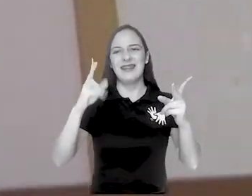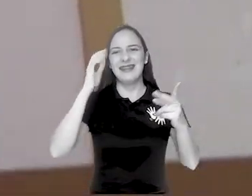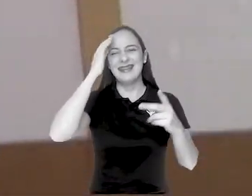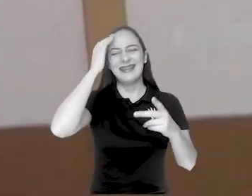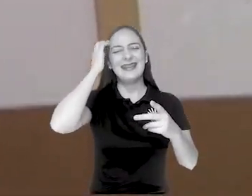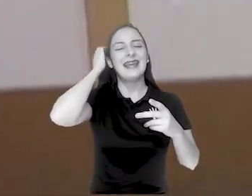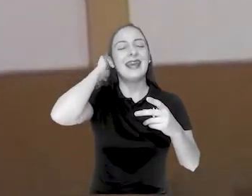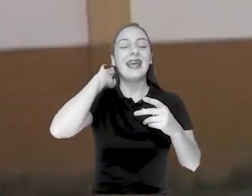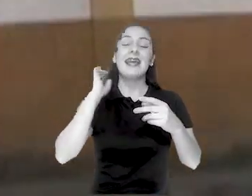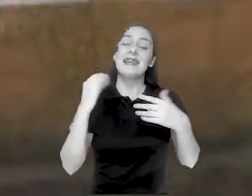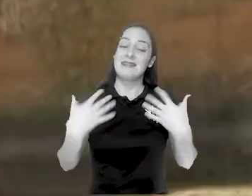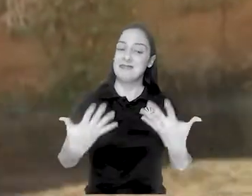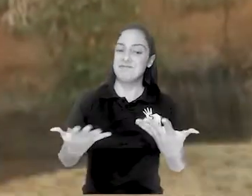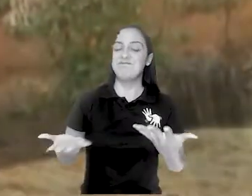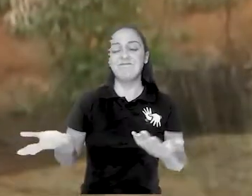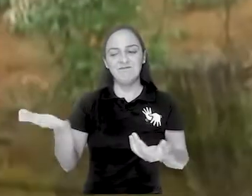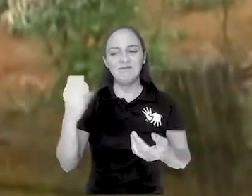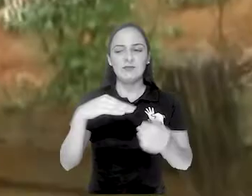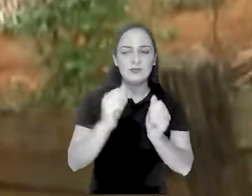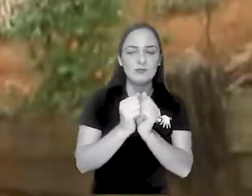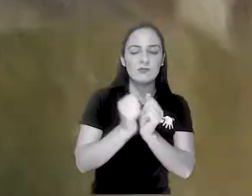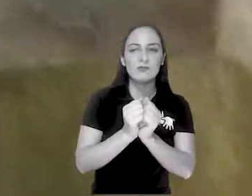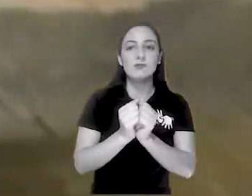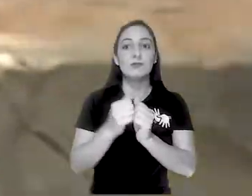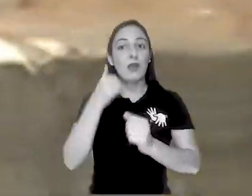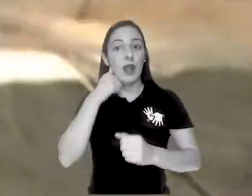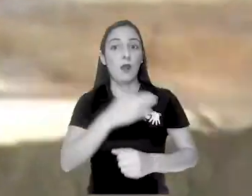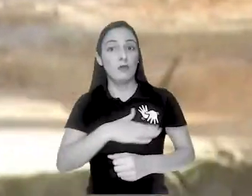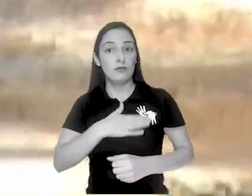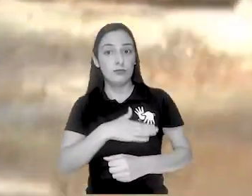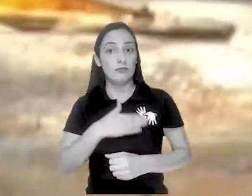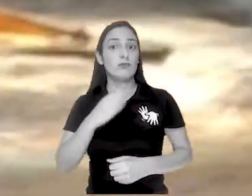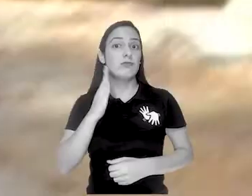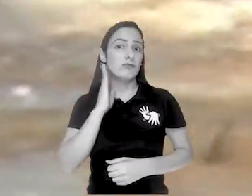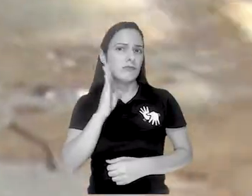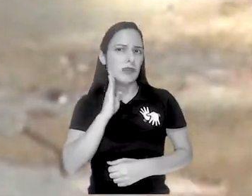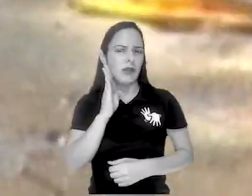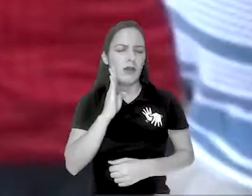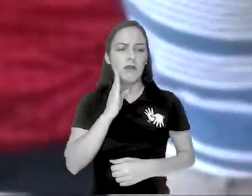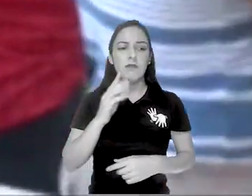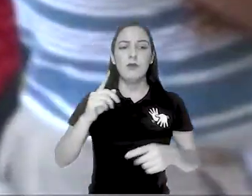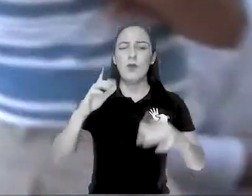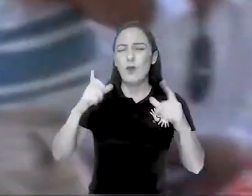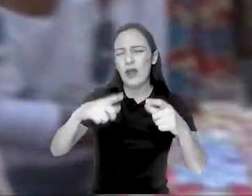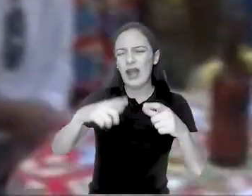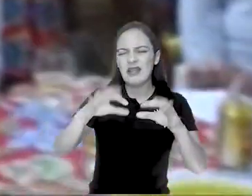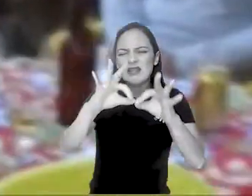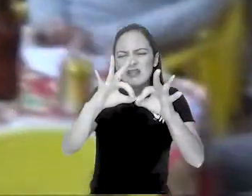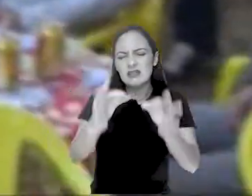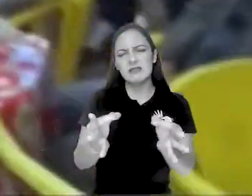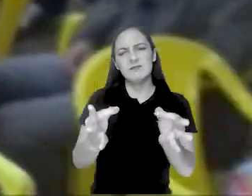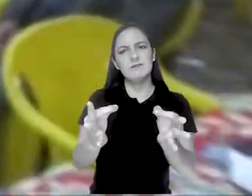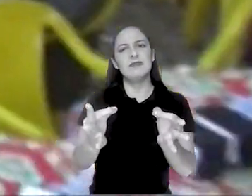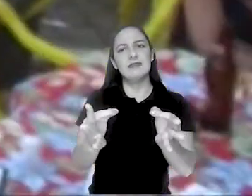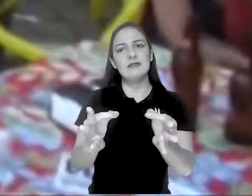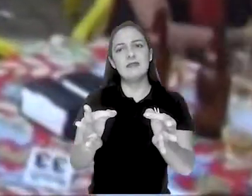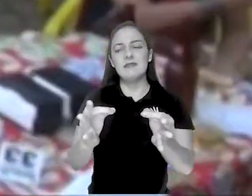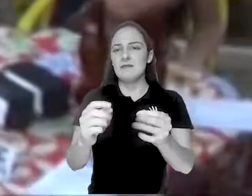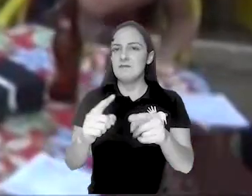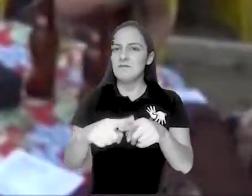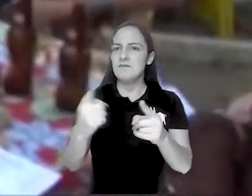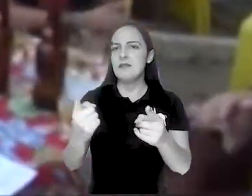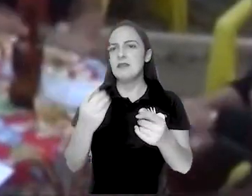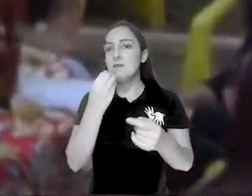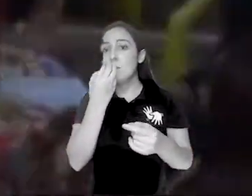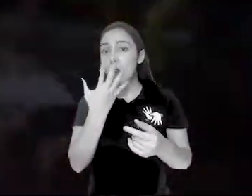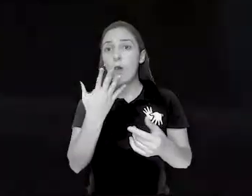né? Então fomos, ela gostou, achou interessante. Estava bem decadente o lugar, mas o lugar era assim, bem conservado